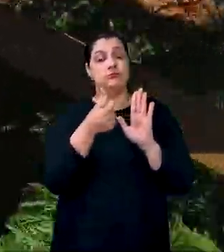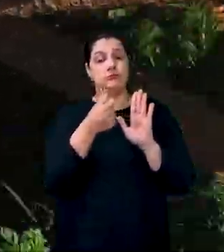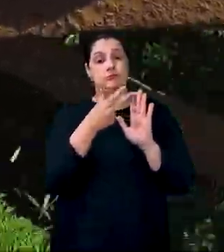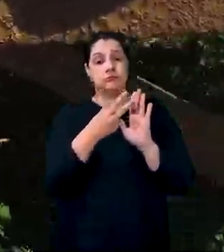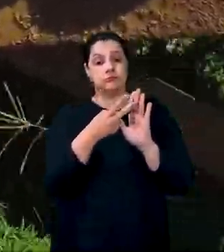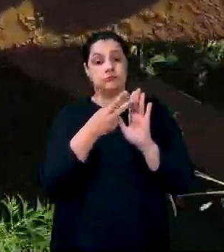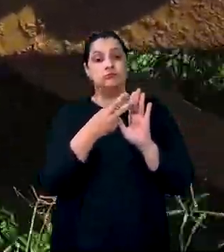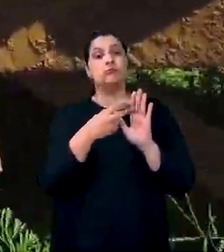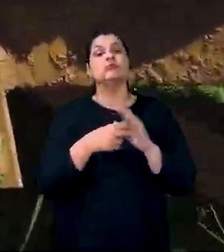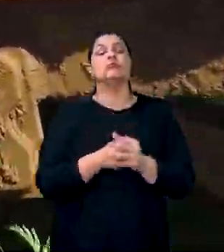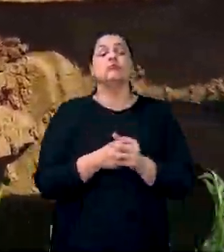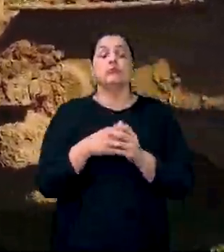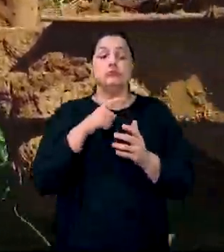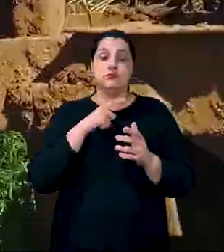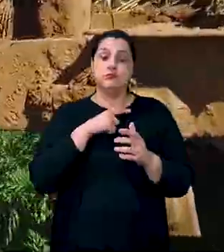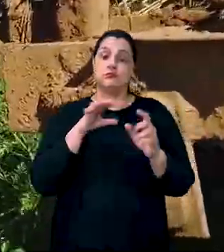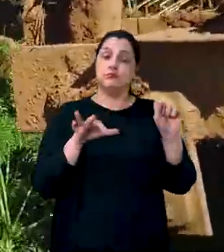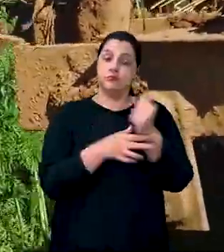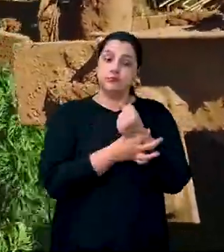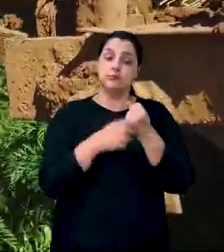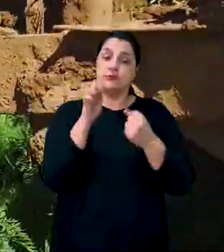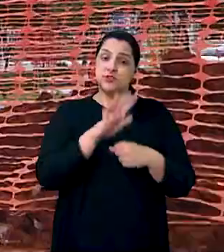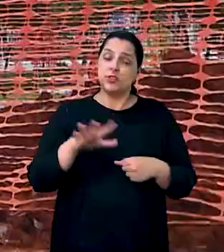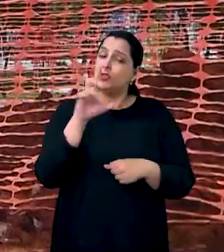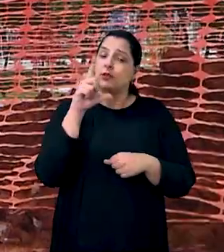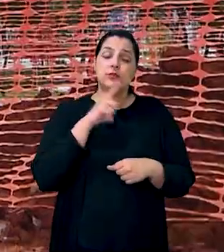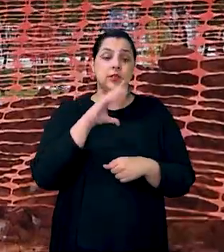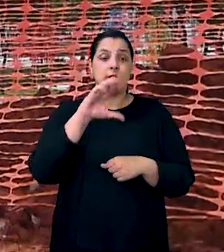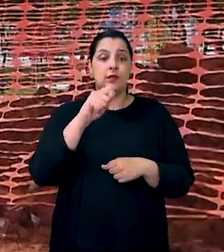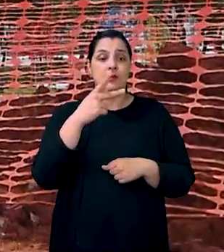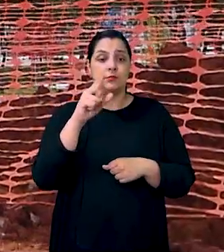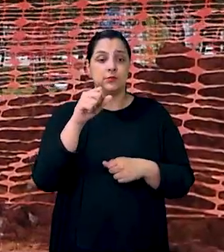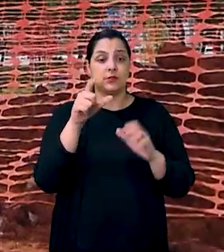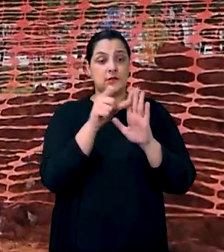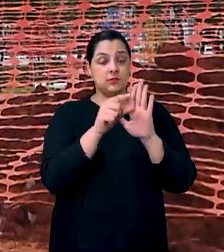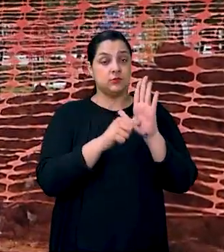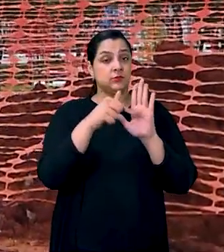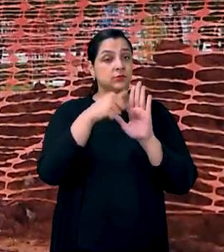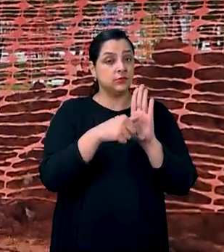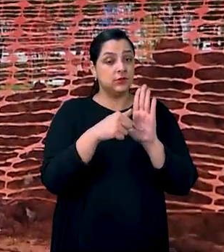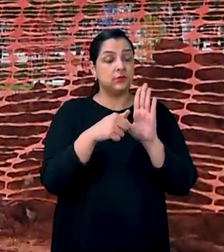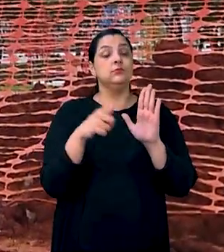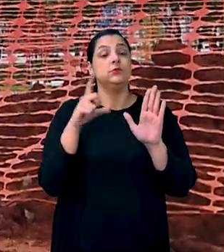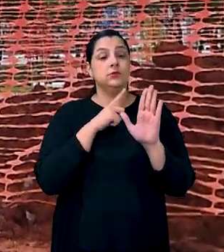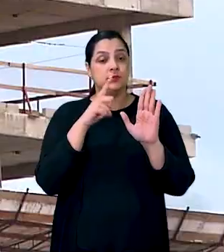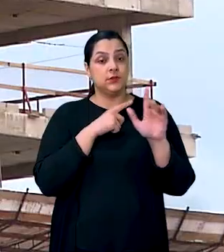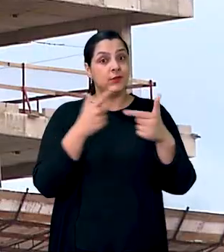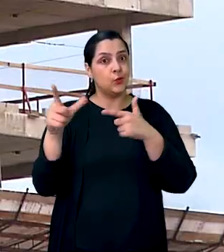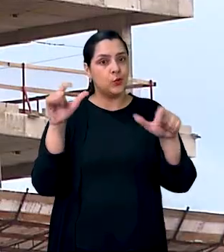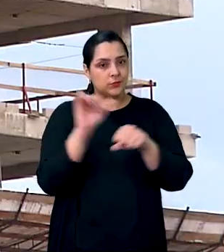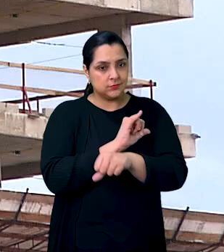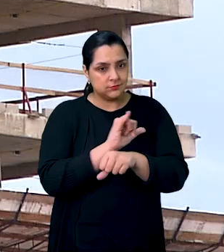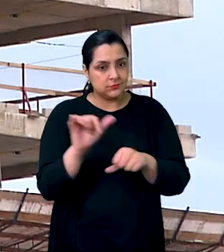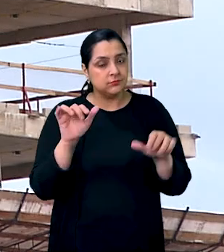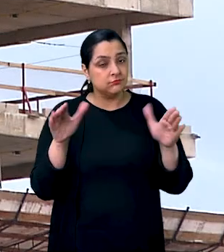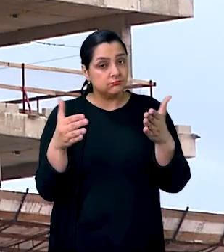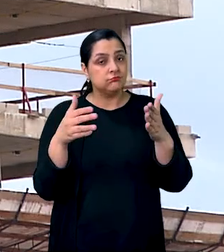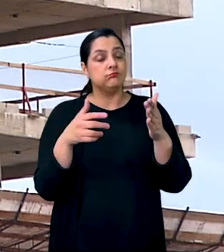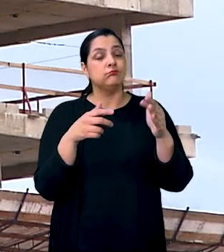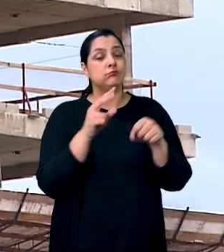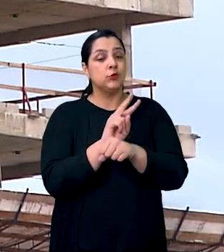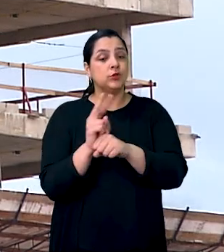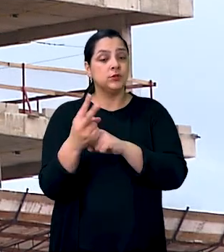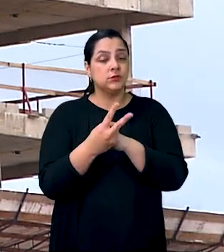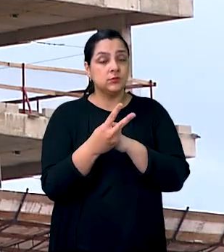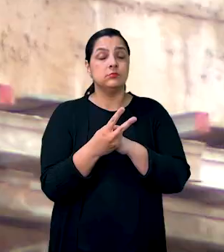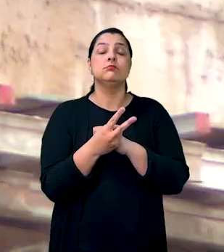ela prevê a proteção contra riscos de saúde e segurança de forma geral. O próprio caput do artigo 7º prevê, além de outras medidas que visem a